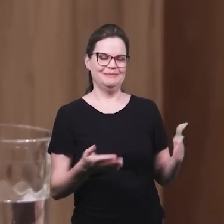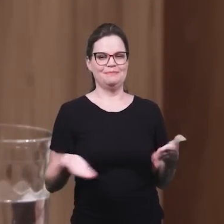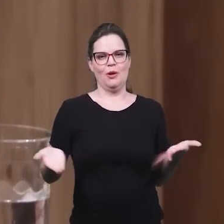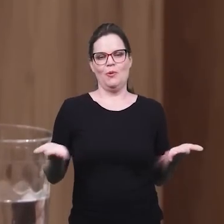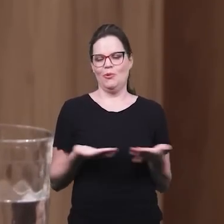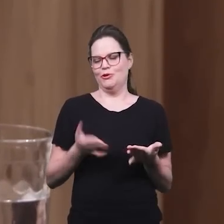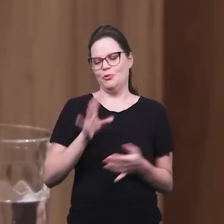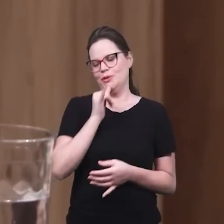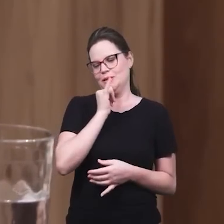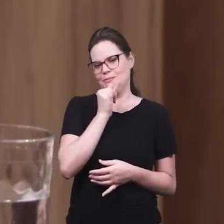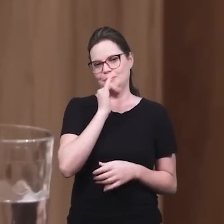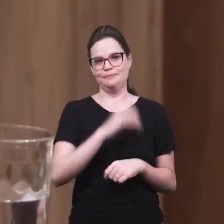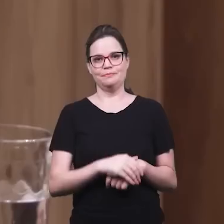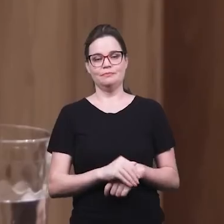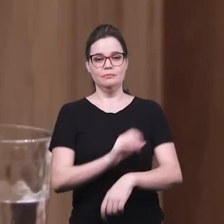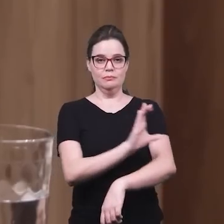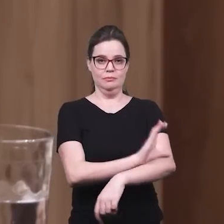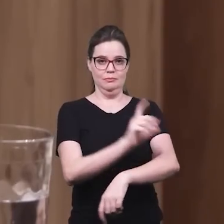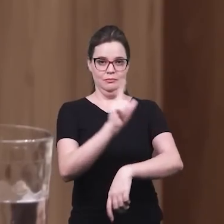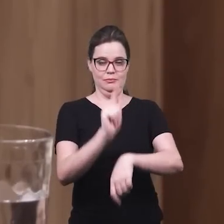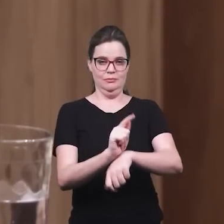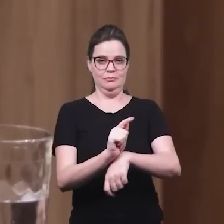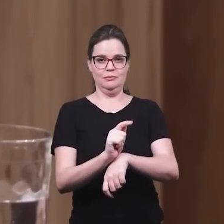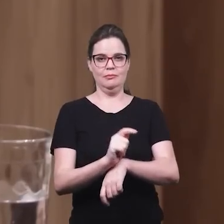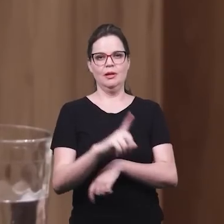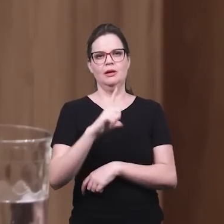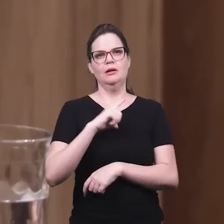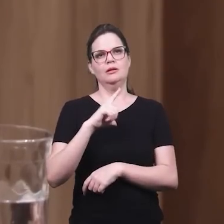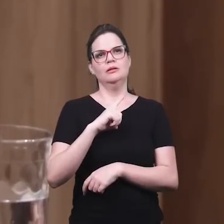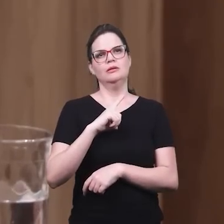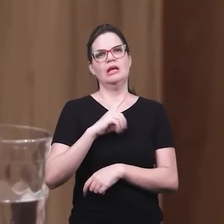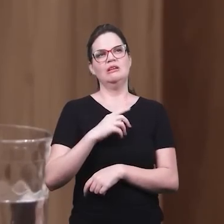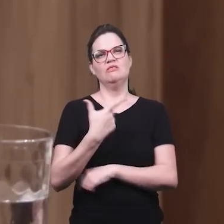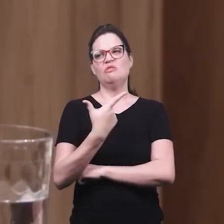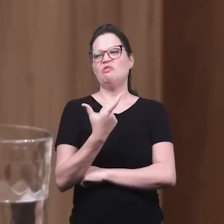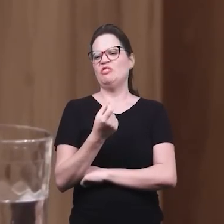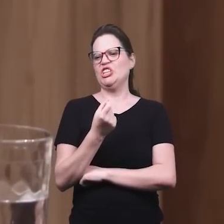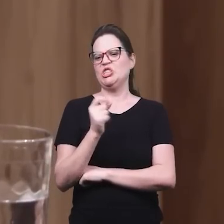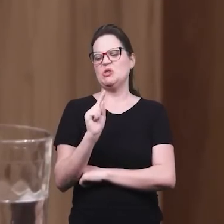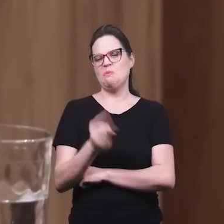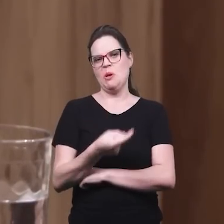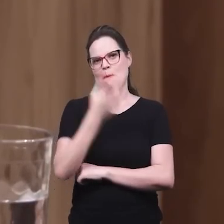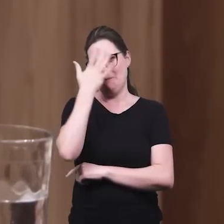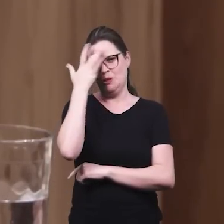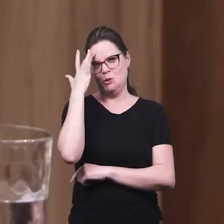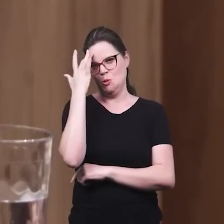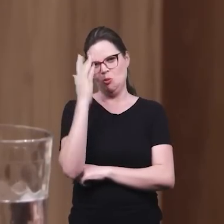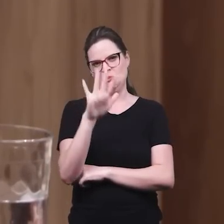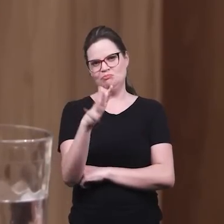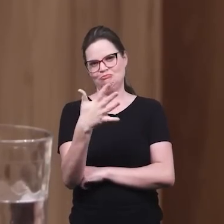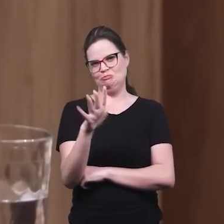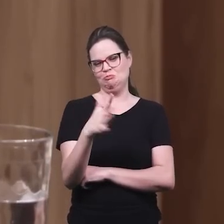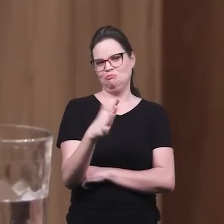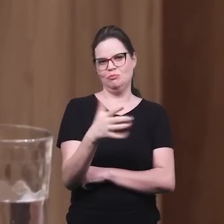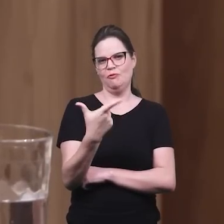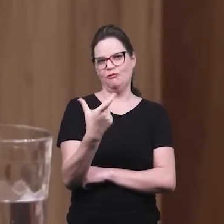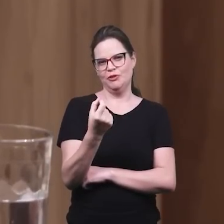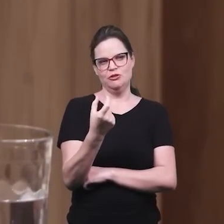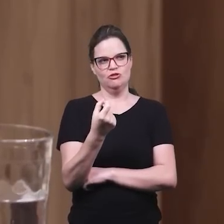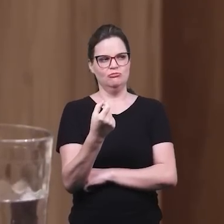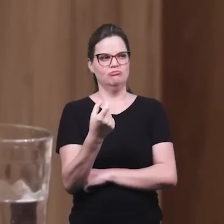por exemplo, Caná da Galileia tem mais do que 20 mil habitantes, mais de 20 mil habitantes,